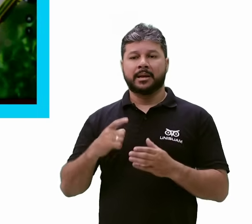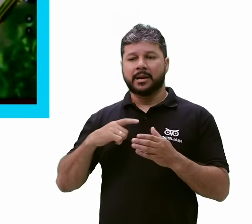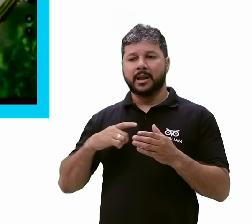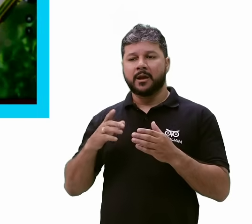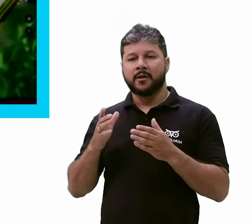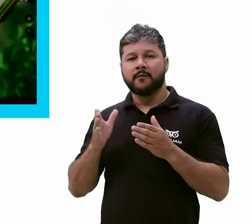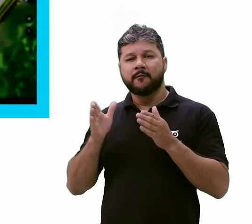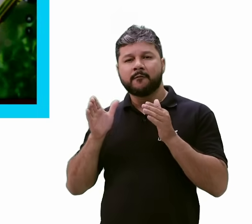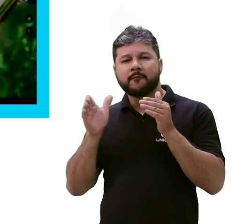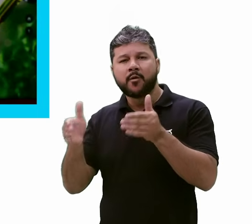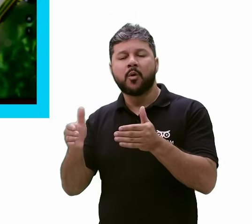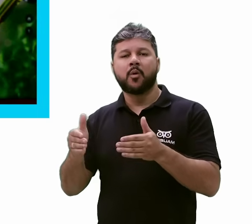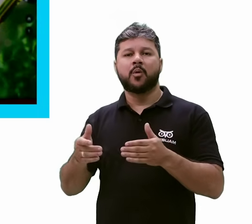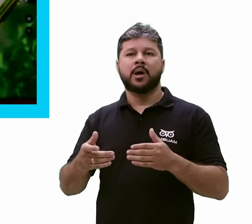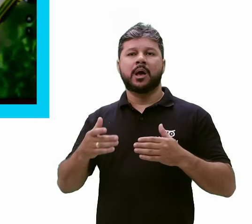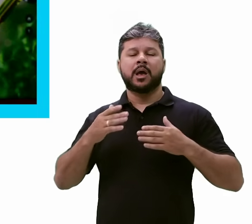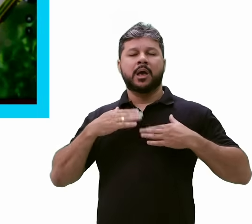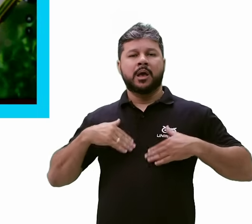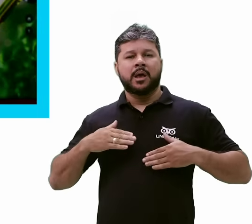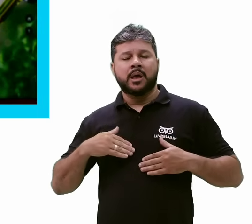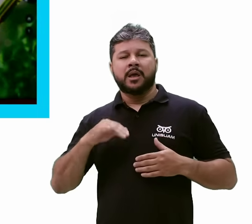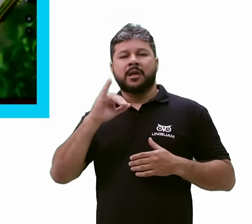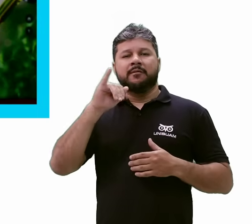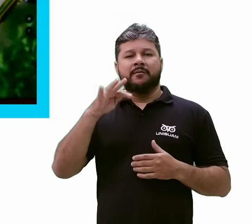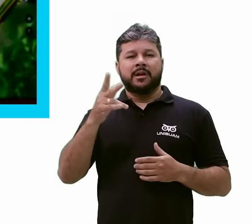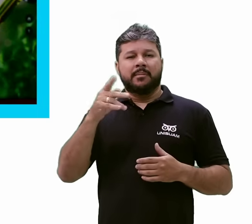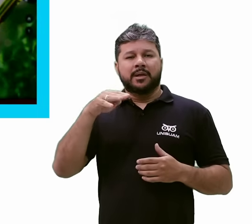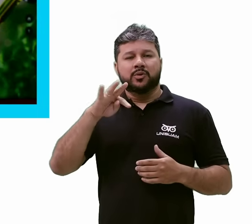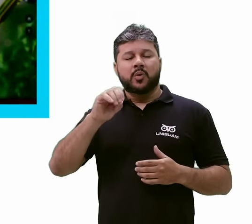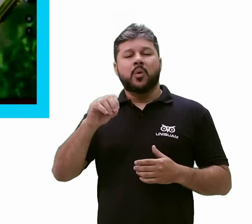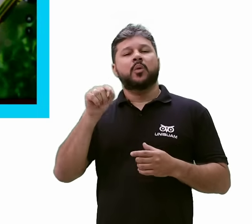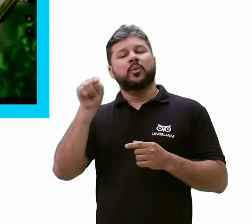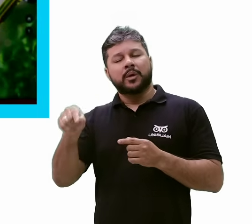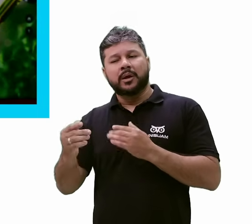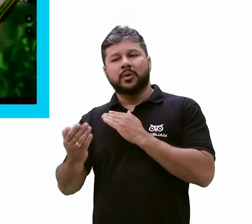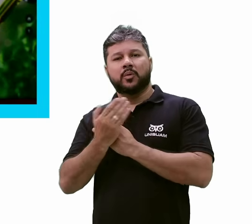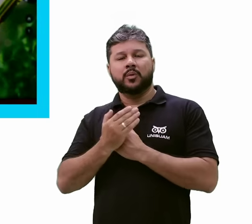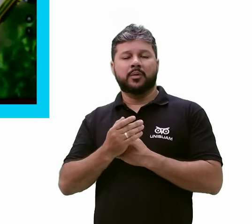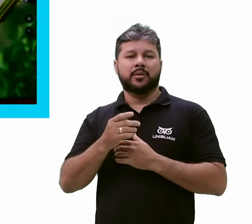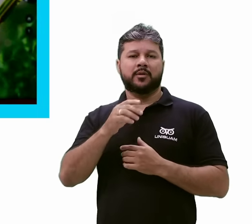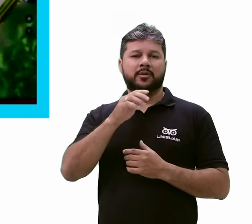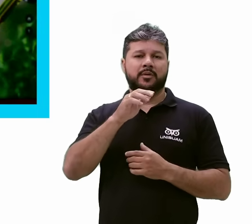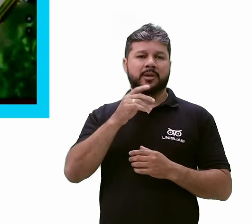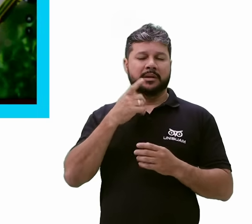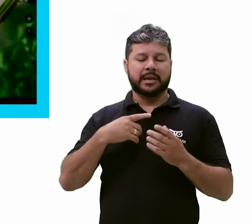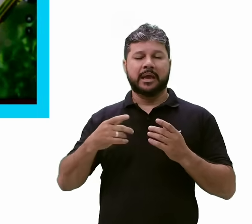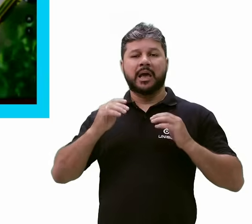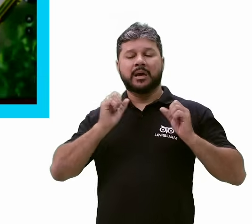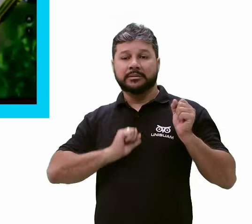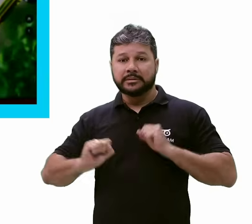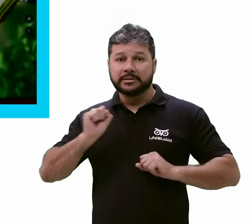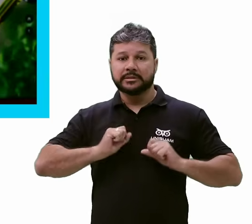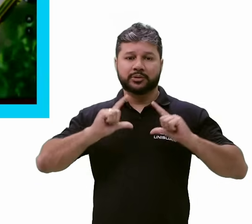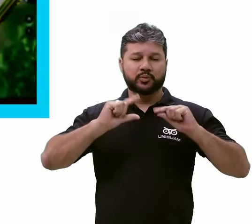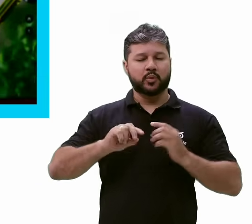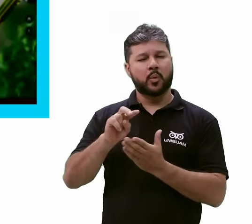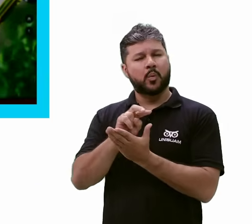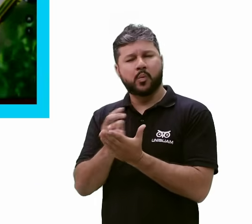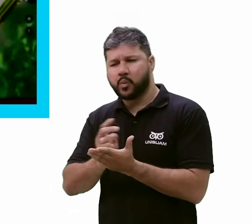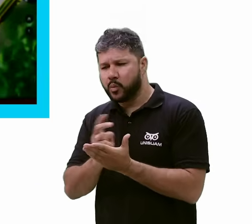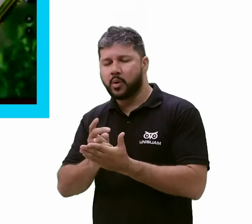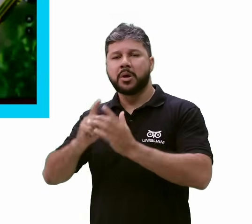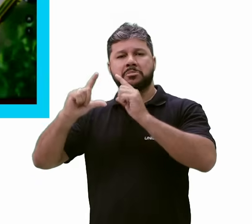tendência maior a ser analgésico, anti-inflamatório, né, psicotrópicas, ansiolíticas,